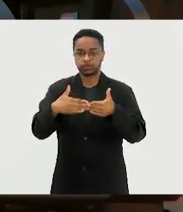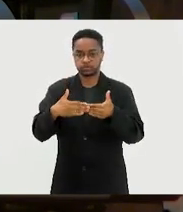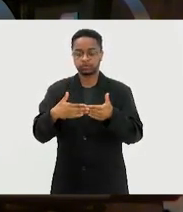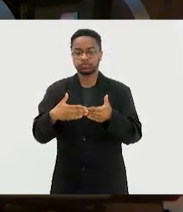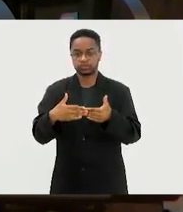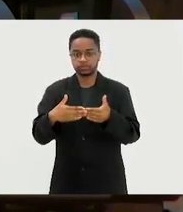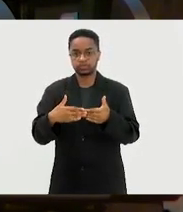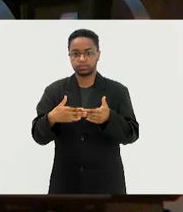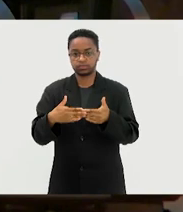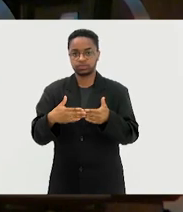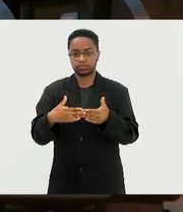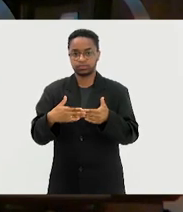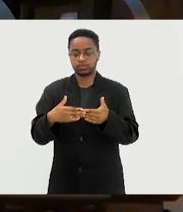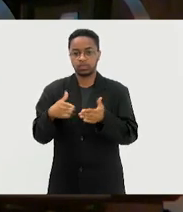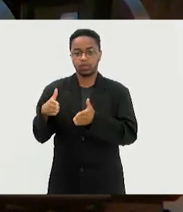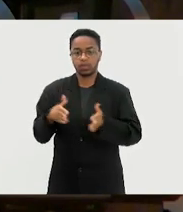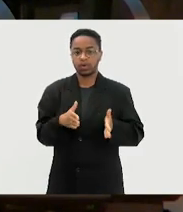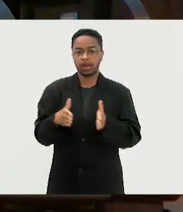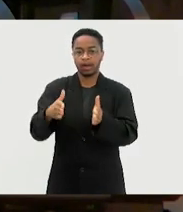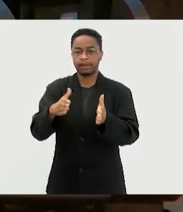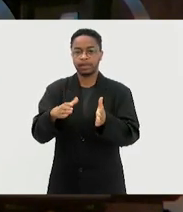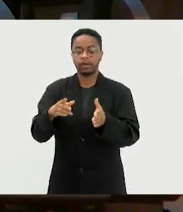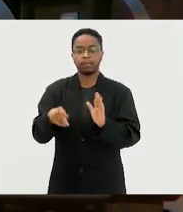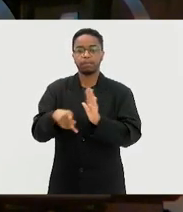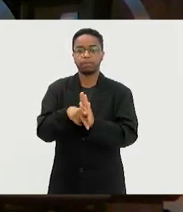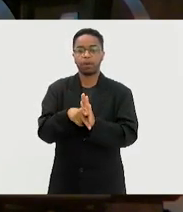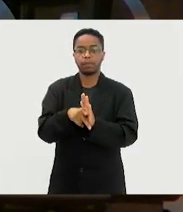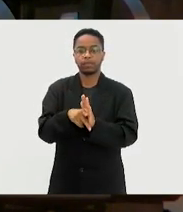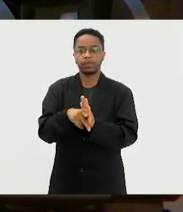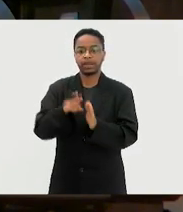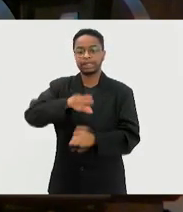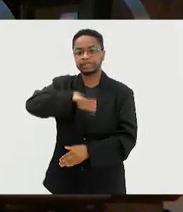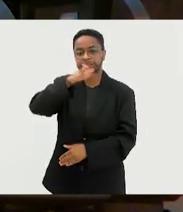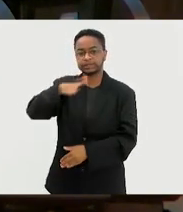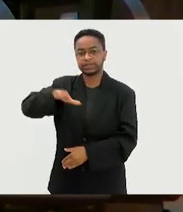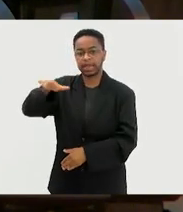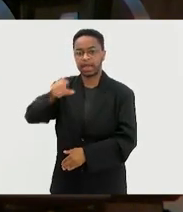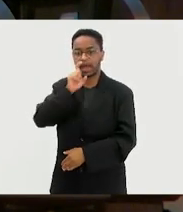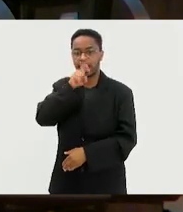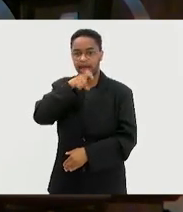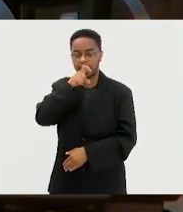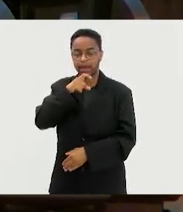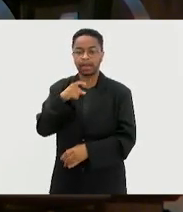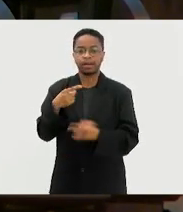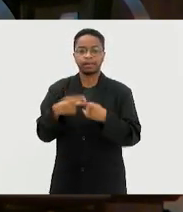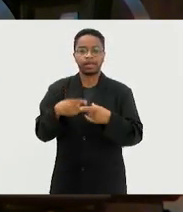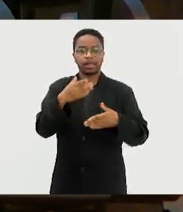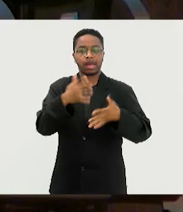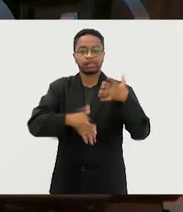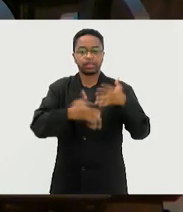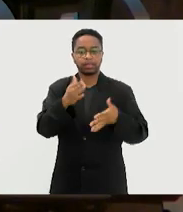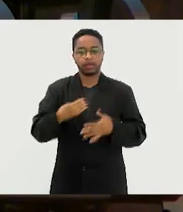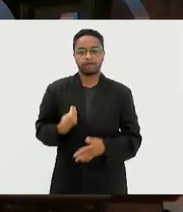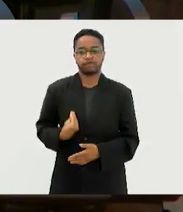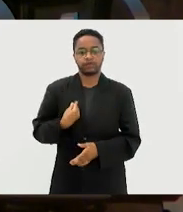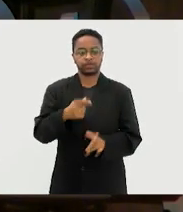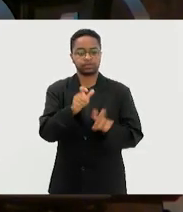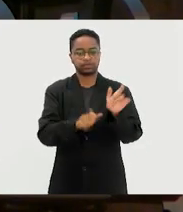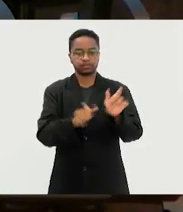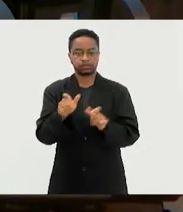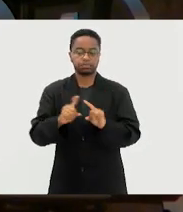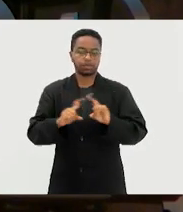a descida da Serra das Araras, dificultando a vida das pessoas. Mas não deu certo não,